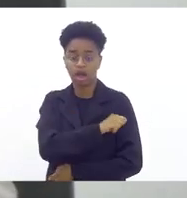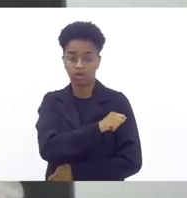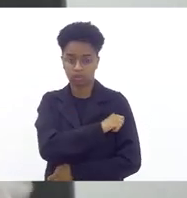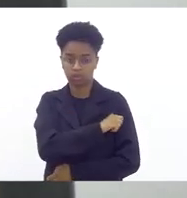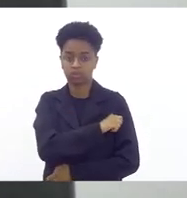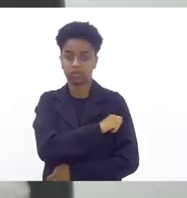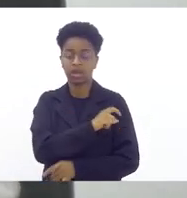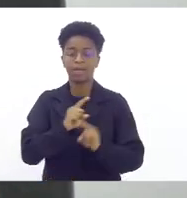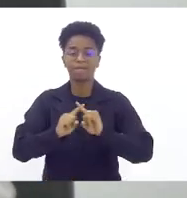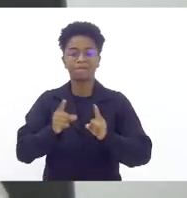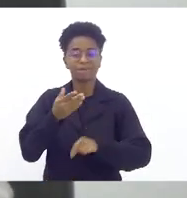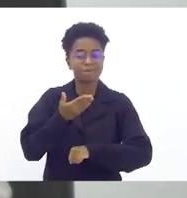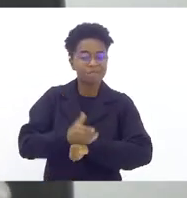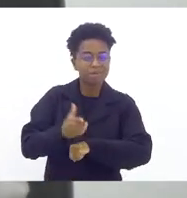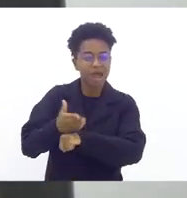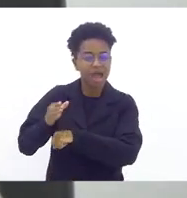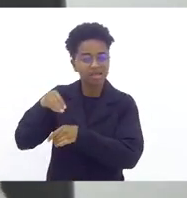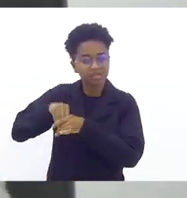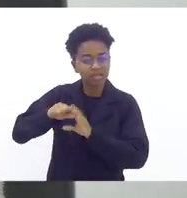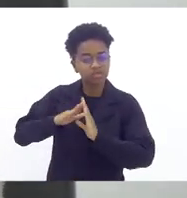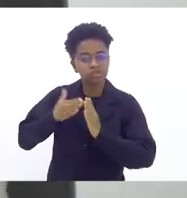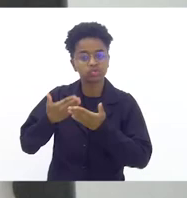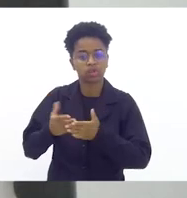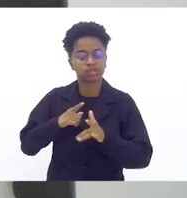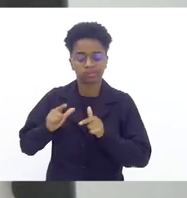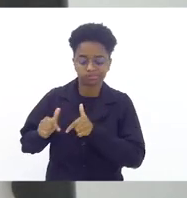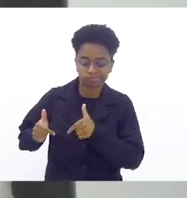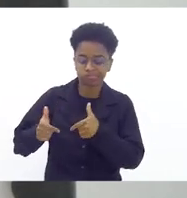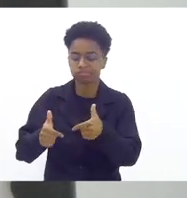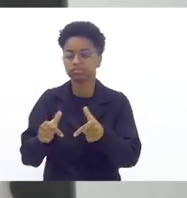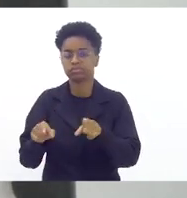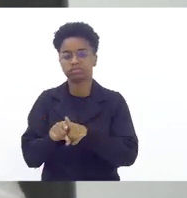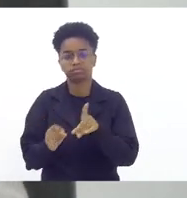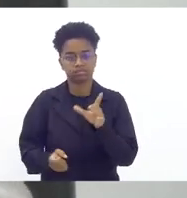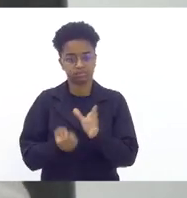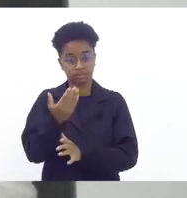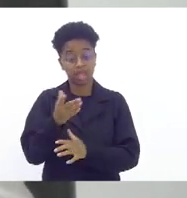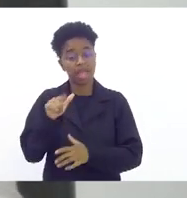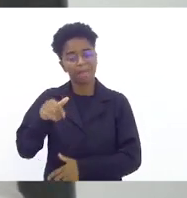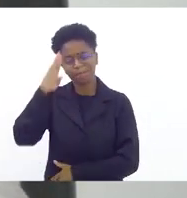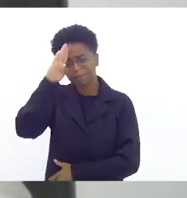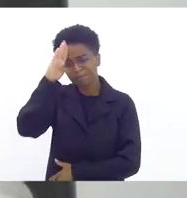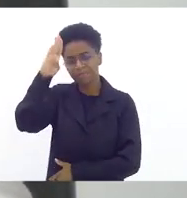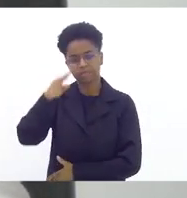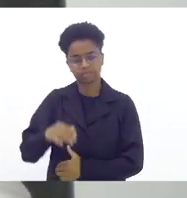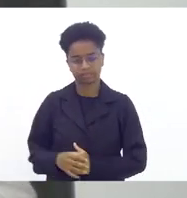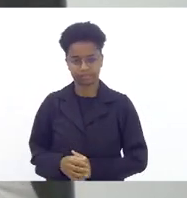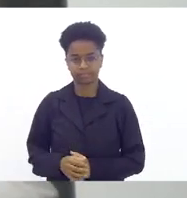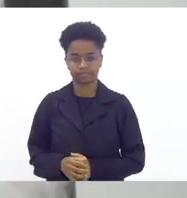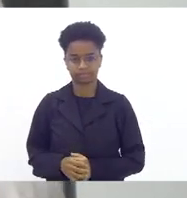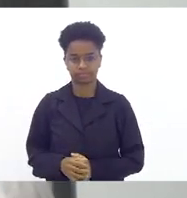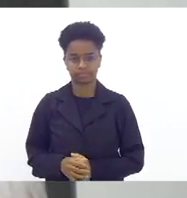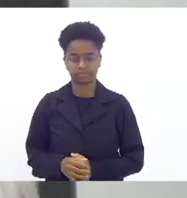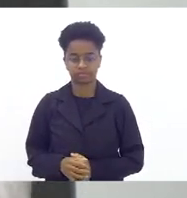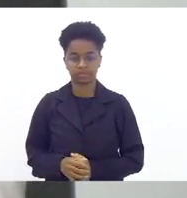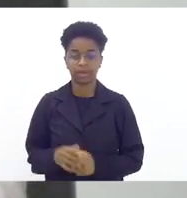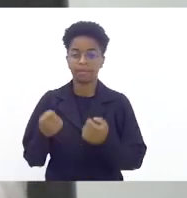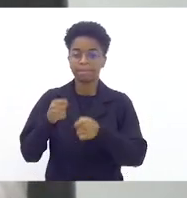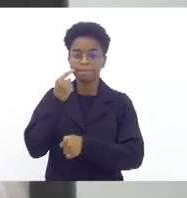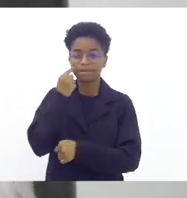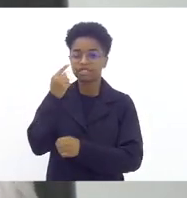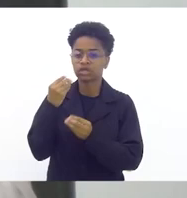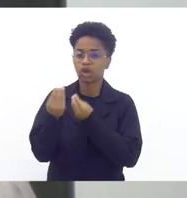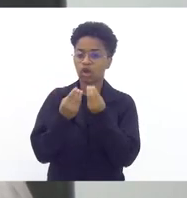prática da escola a aplicabilidade e a implementação. É fundamental a gente pensar na ideia da